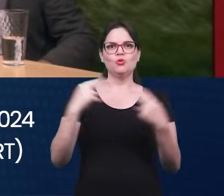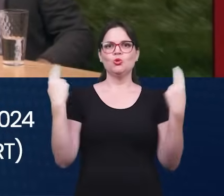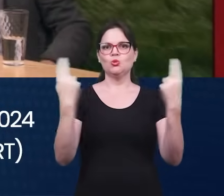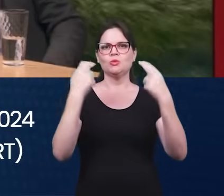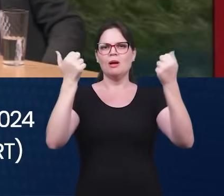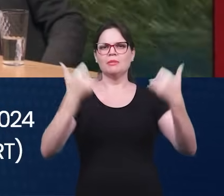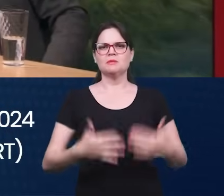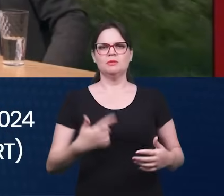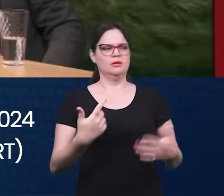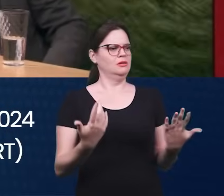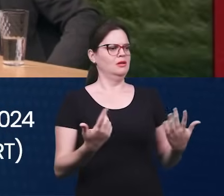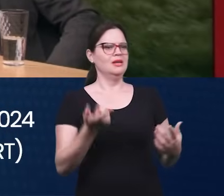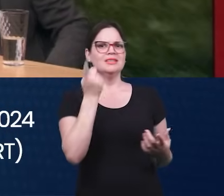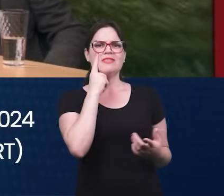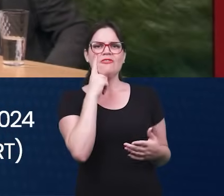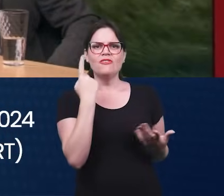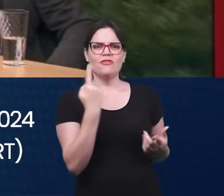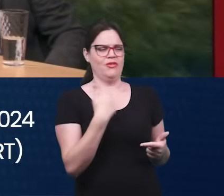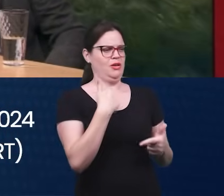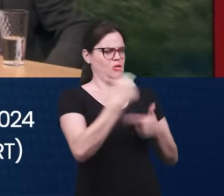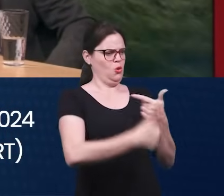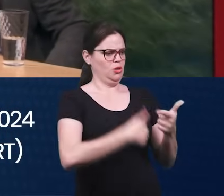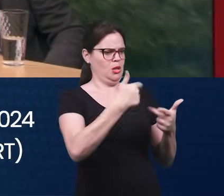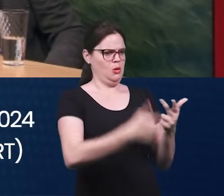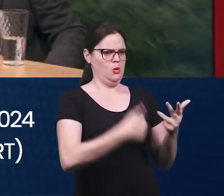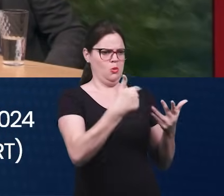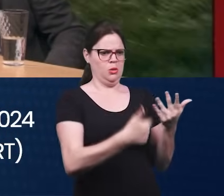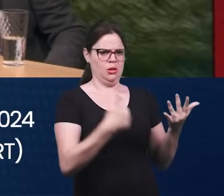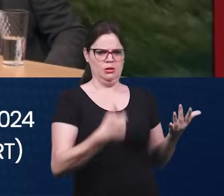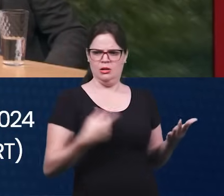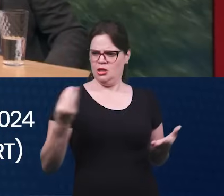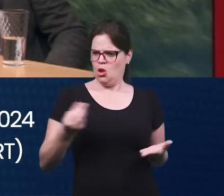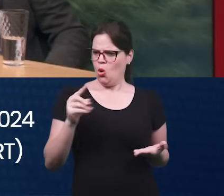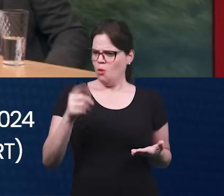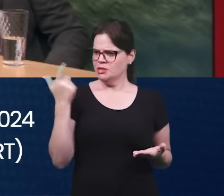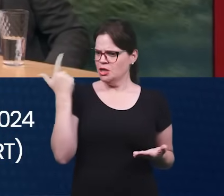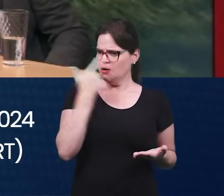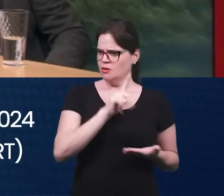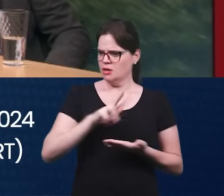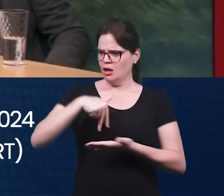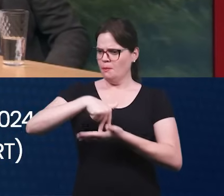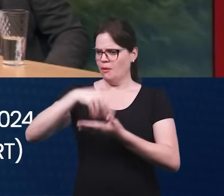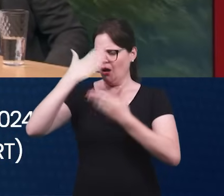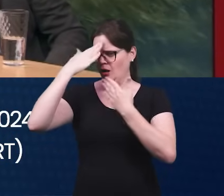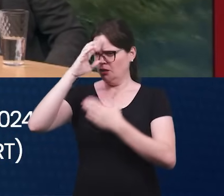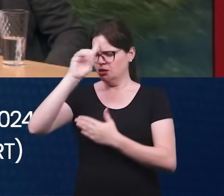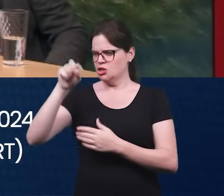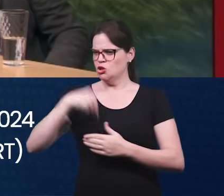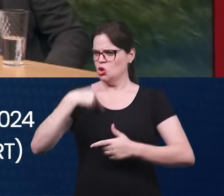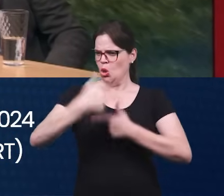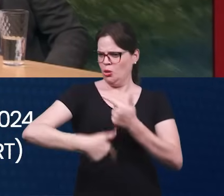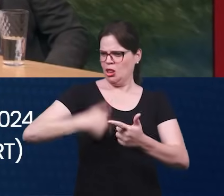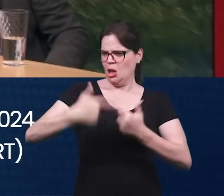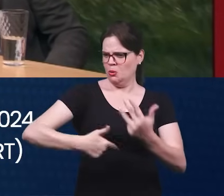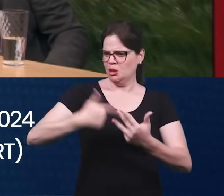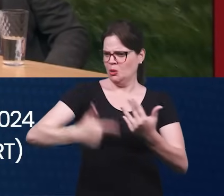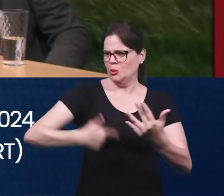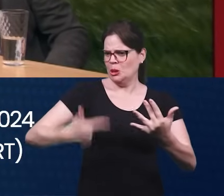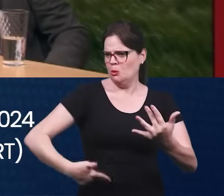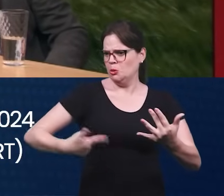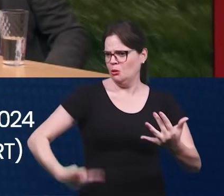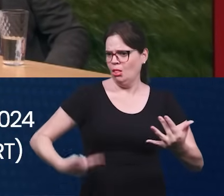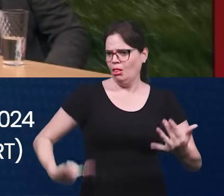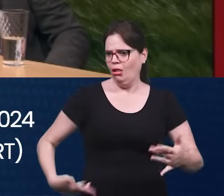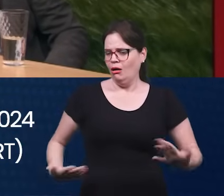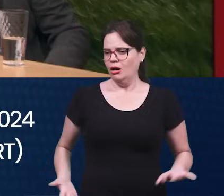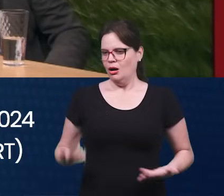pera aí a pessoa não sabe mas não é possível como é que você tá levantando para fazer uma glorificação e todo mundo sabe da luta que você tá